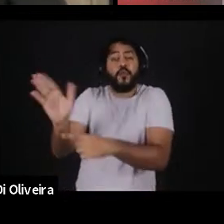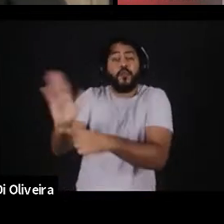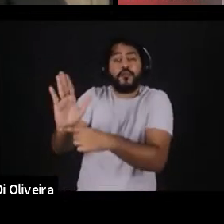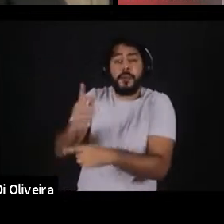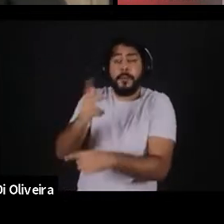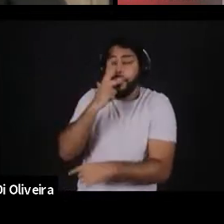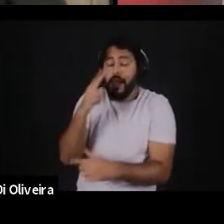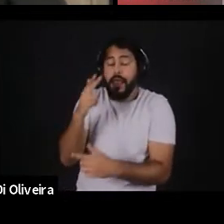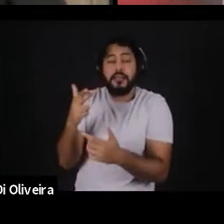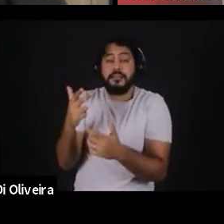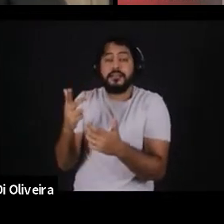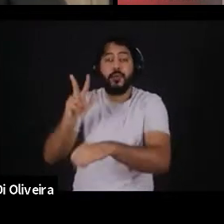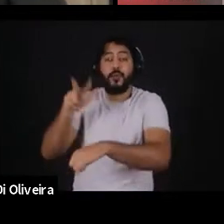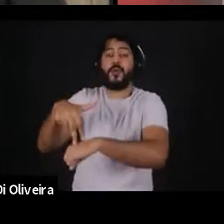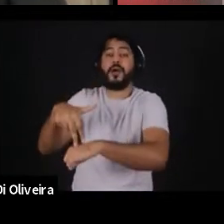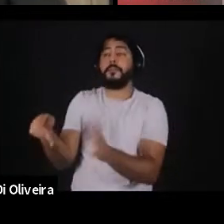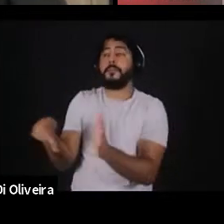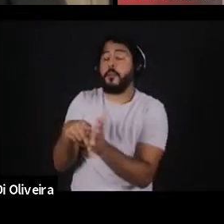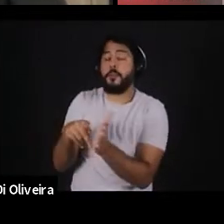ainda muito.